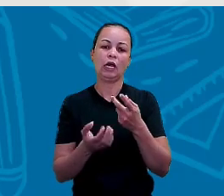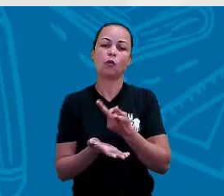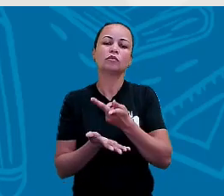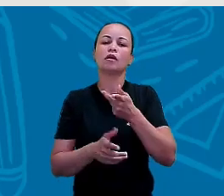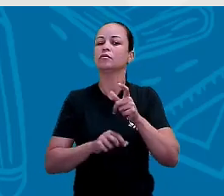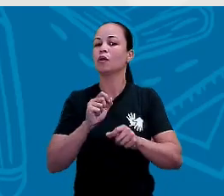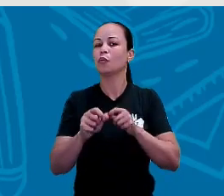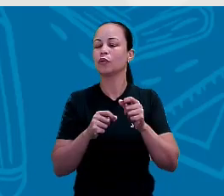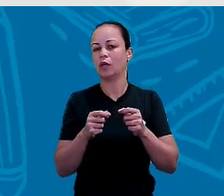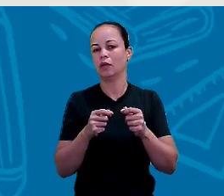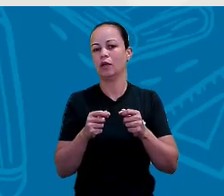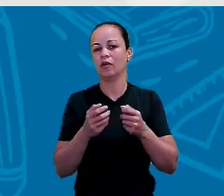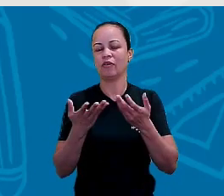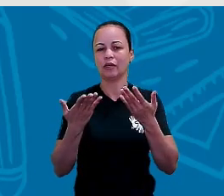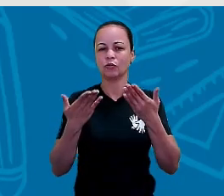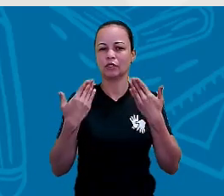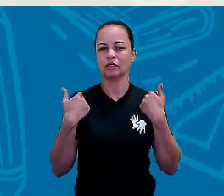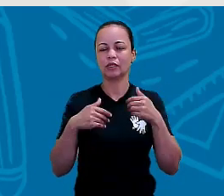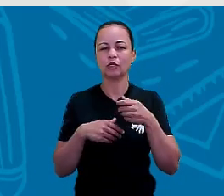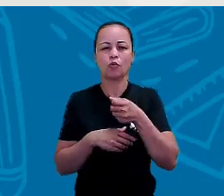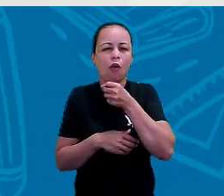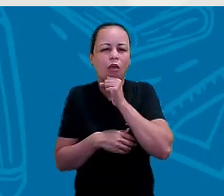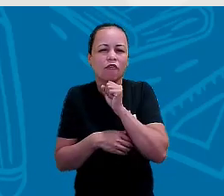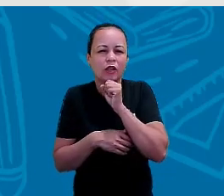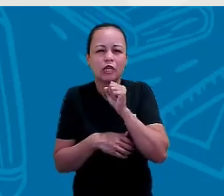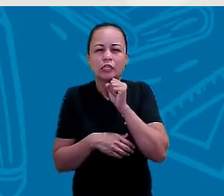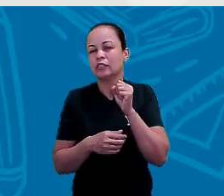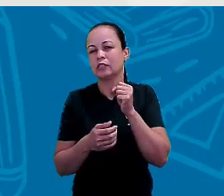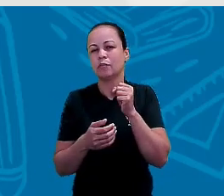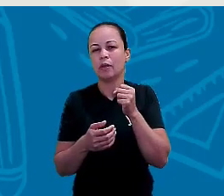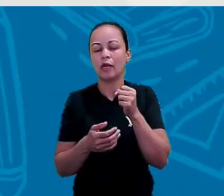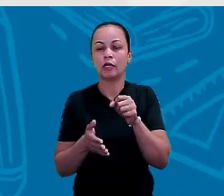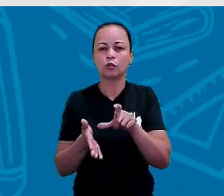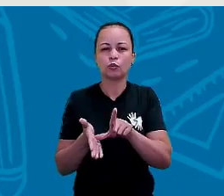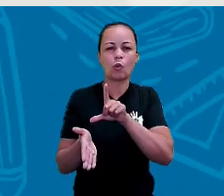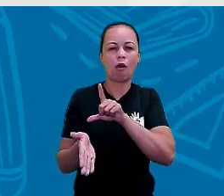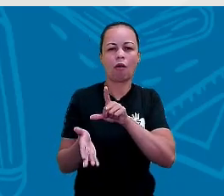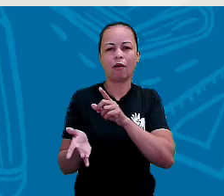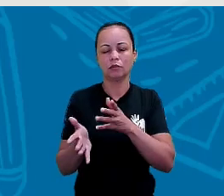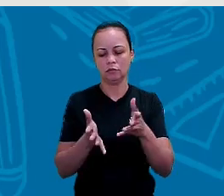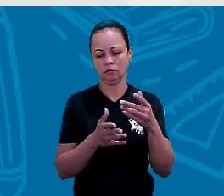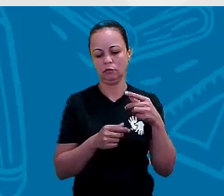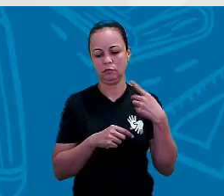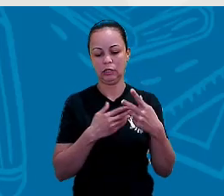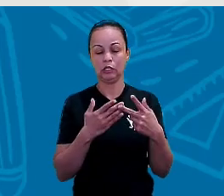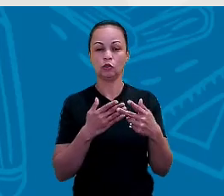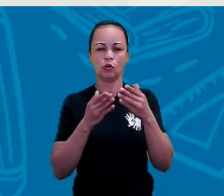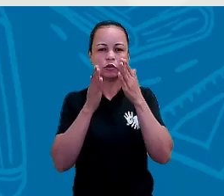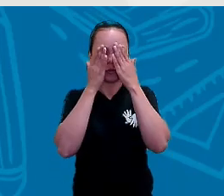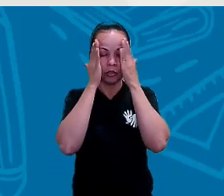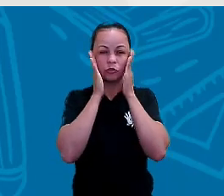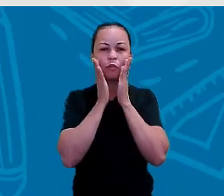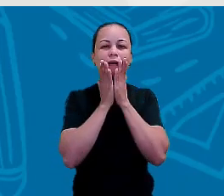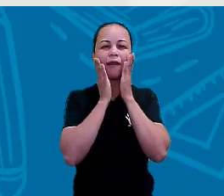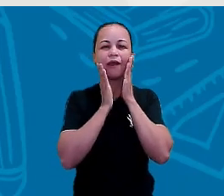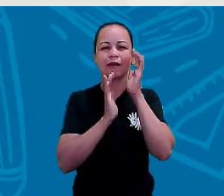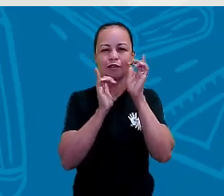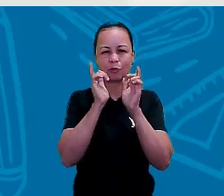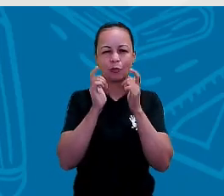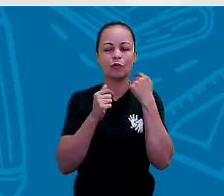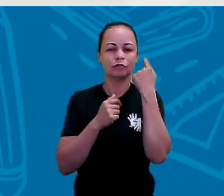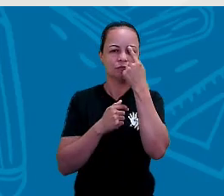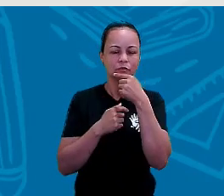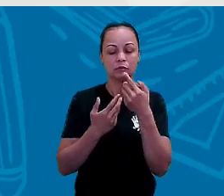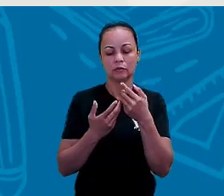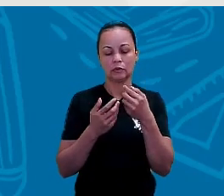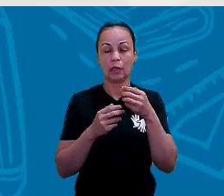nosso envelhecimento precoce, envelhecimento da nossa pele, do nosso aspecto físico, né?